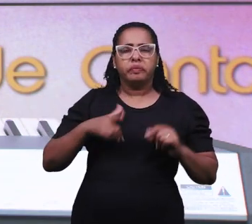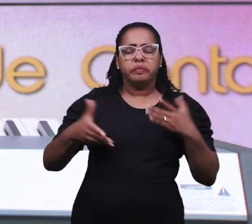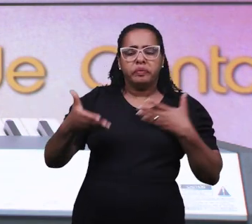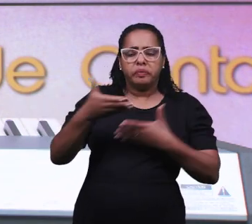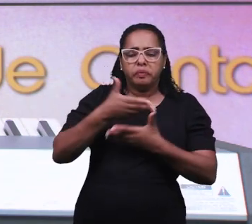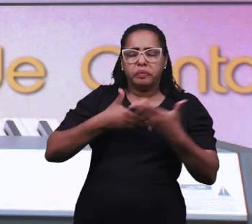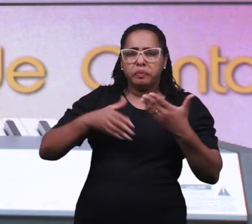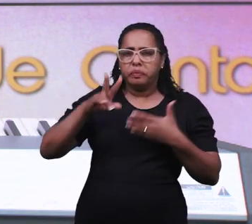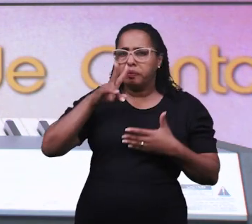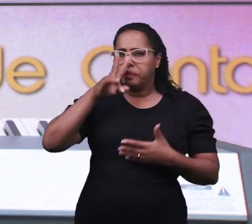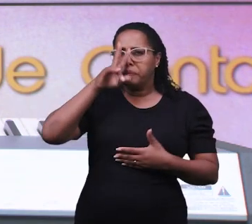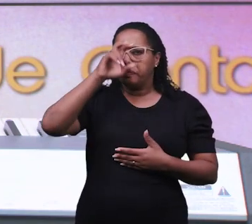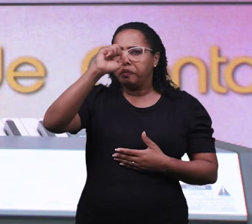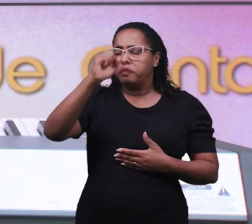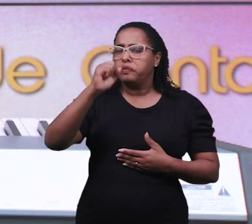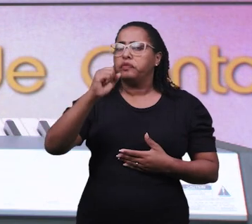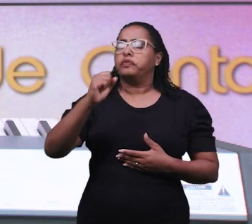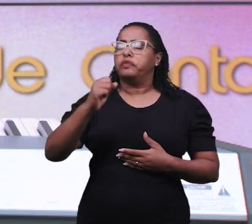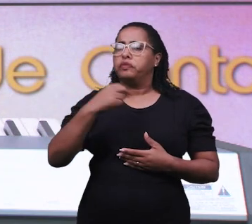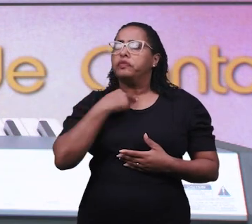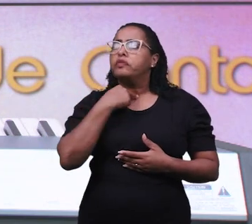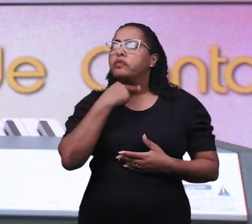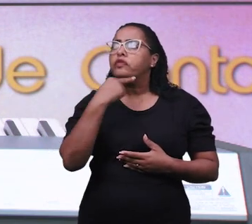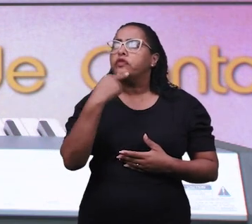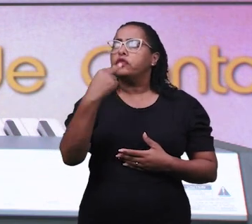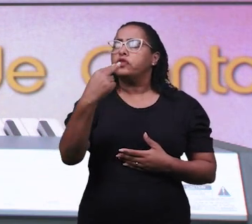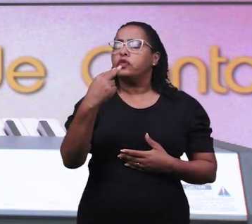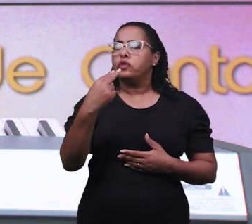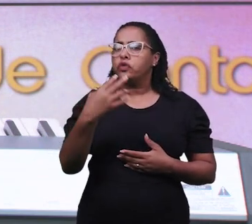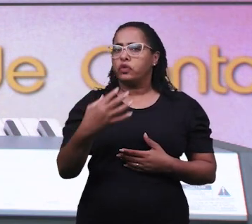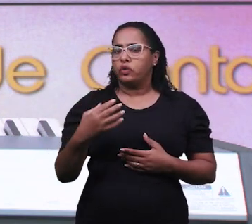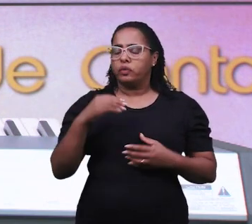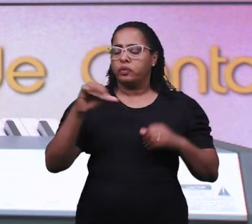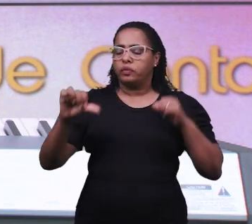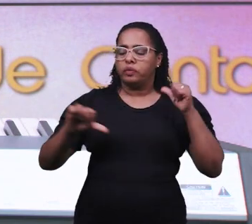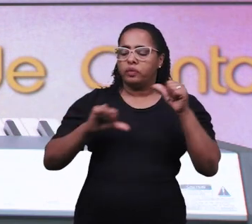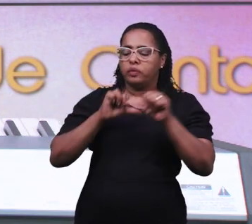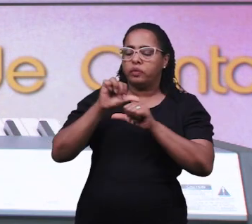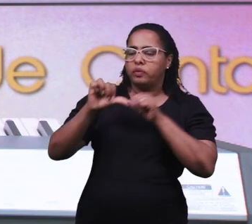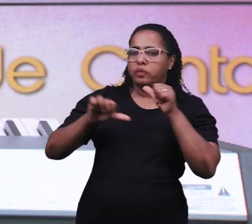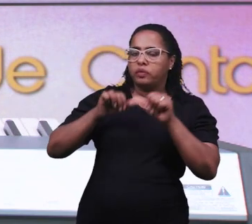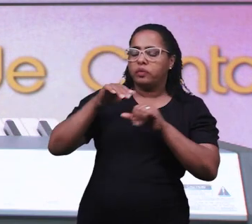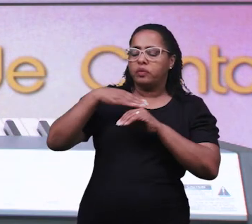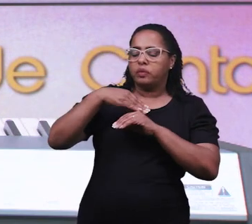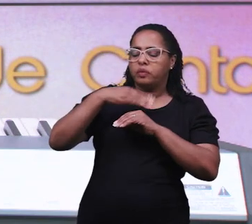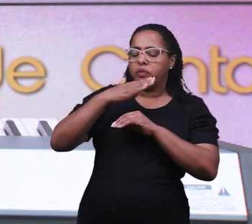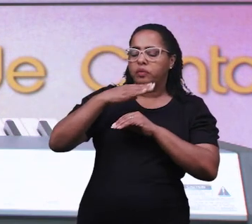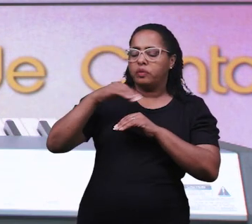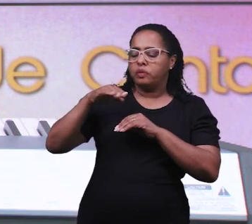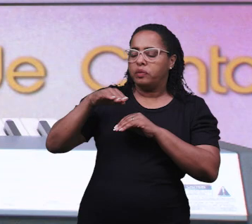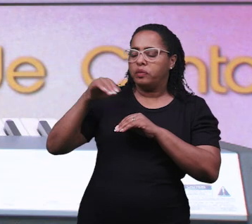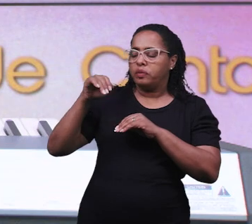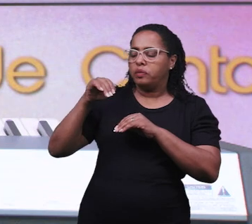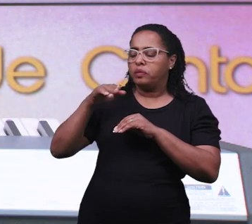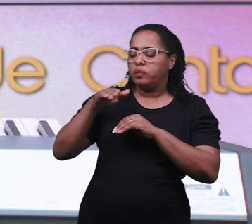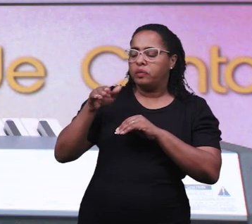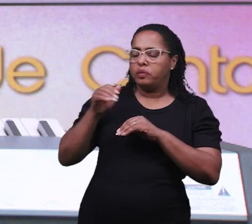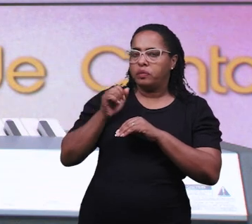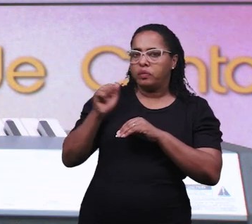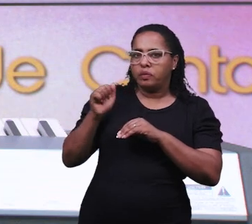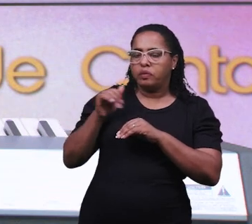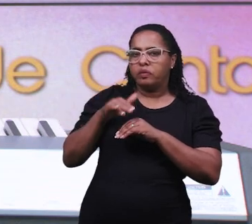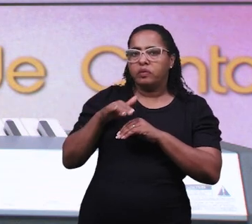participação no molde do seu som. A mudança de posição da língua, ela influencia nas